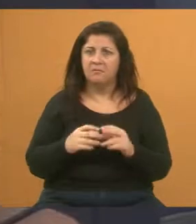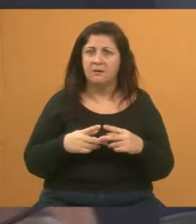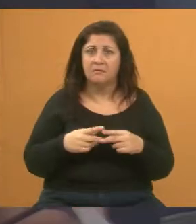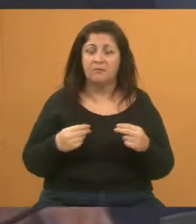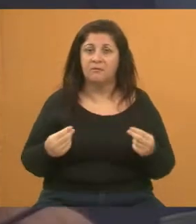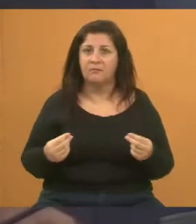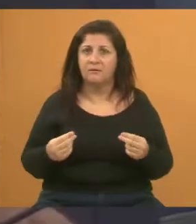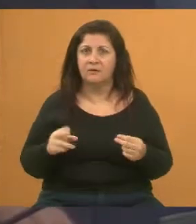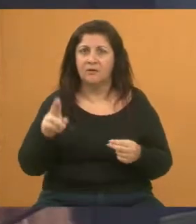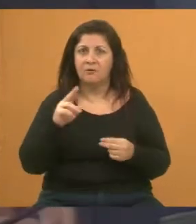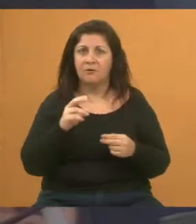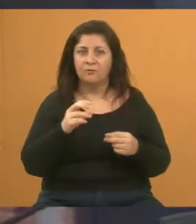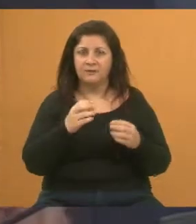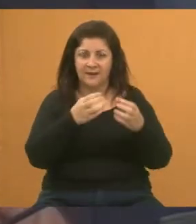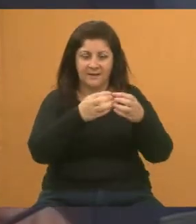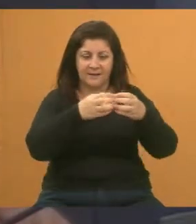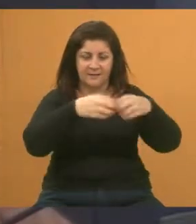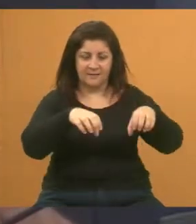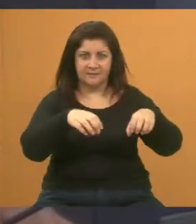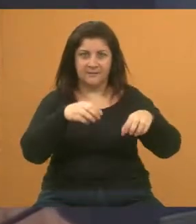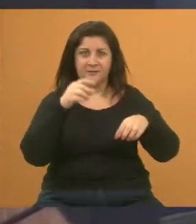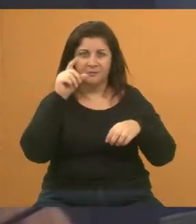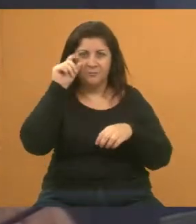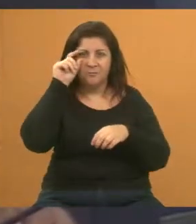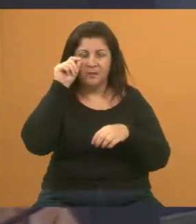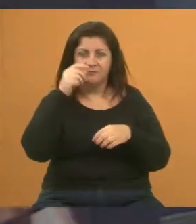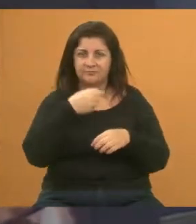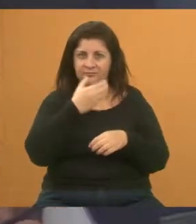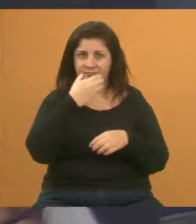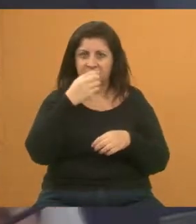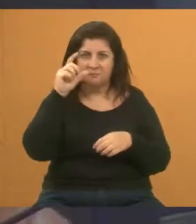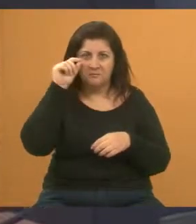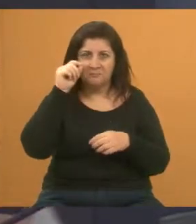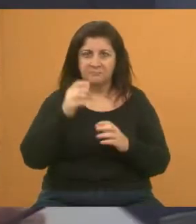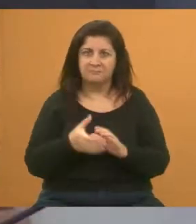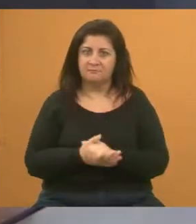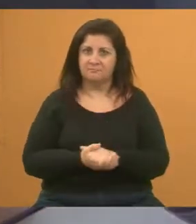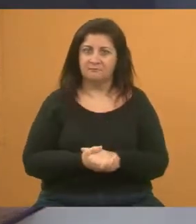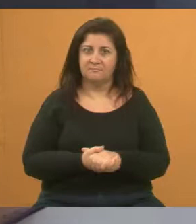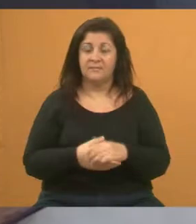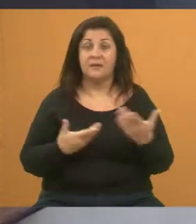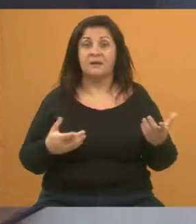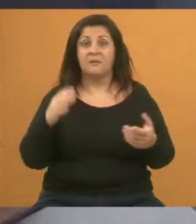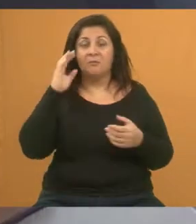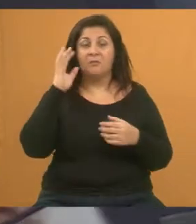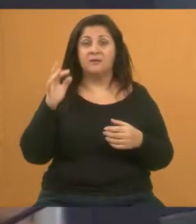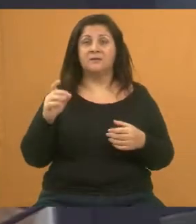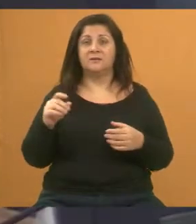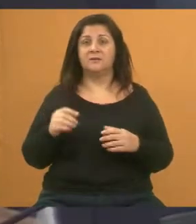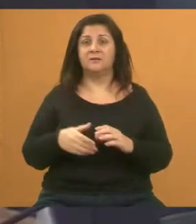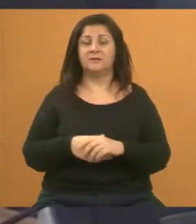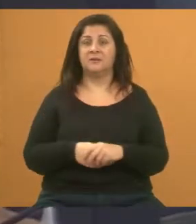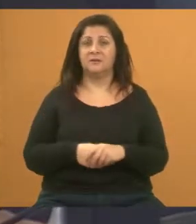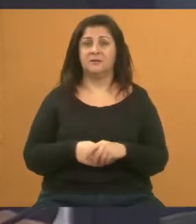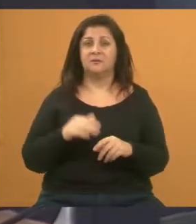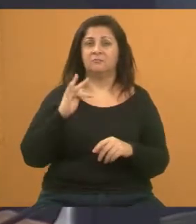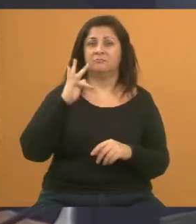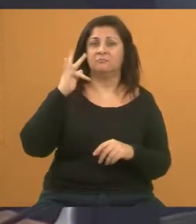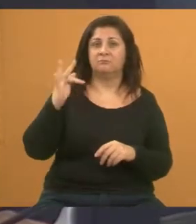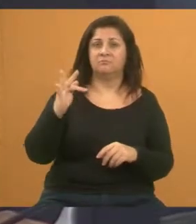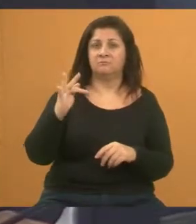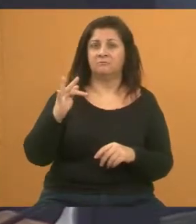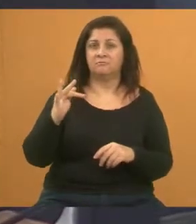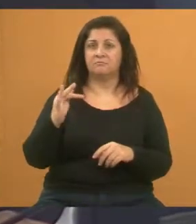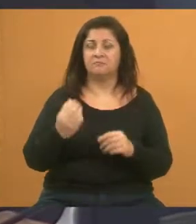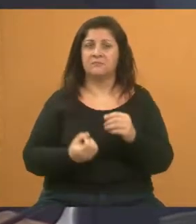da casca de maracujá. Quem sabe mais para frente também não